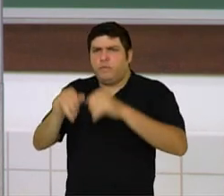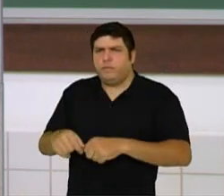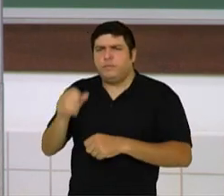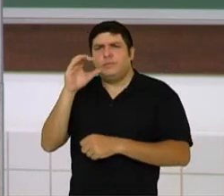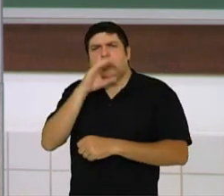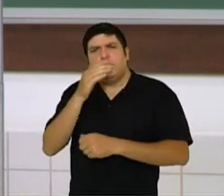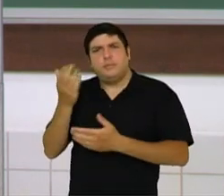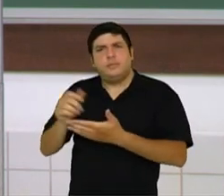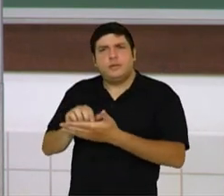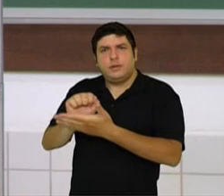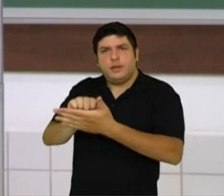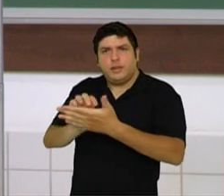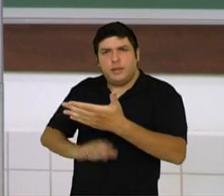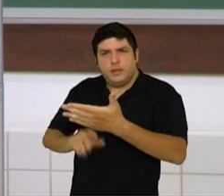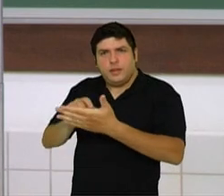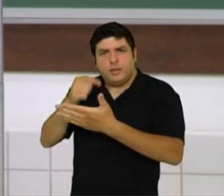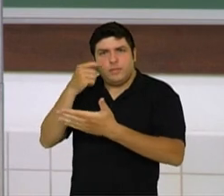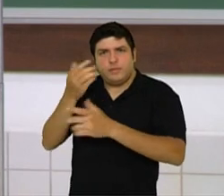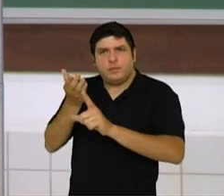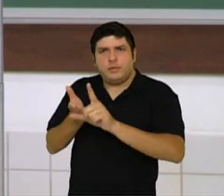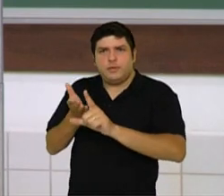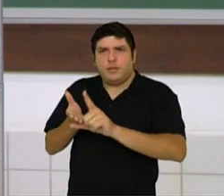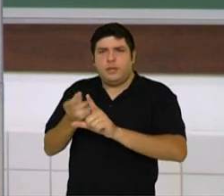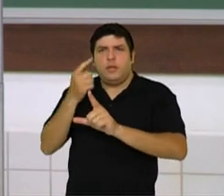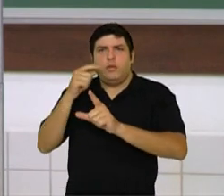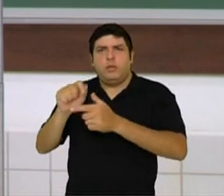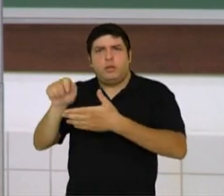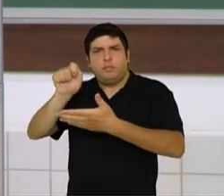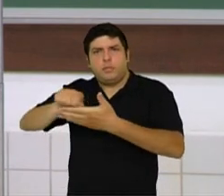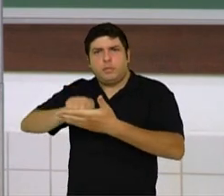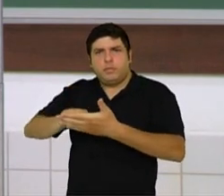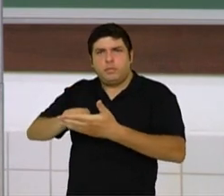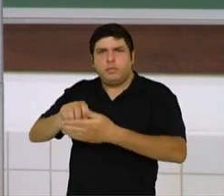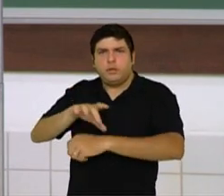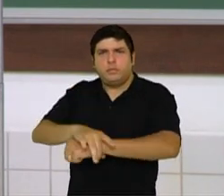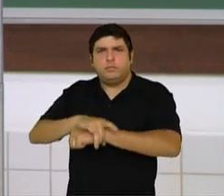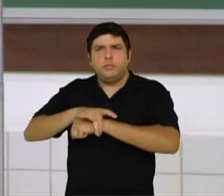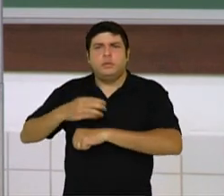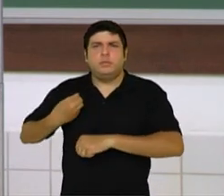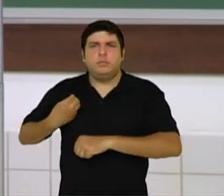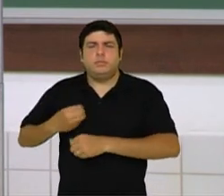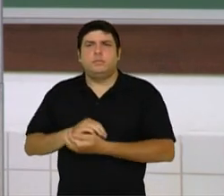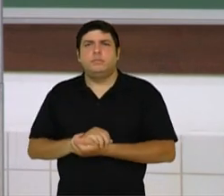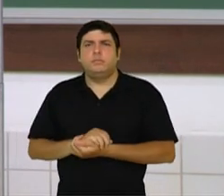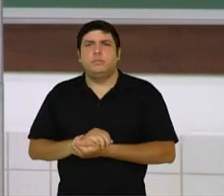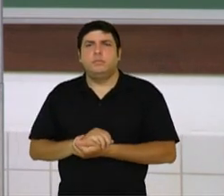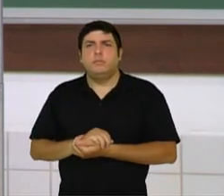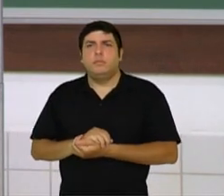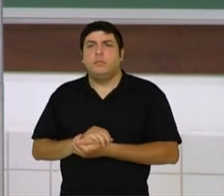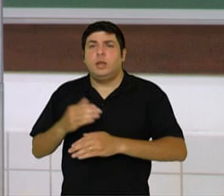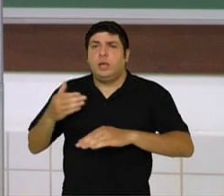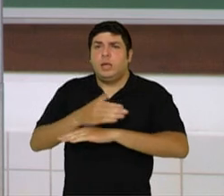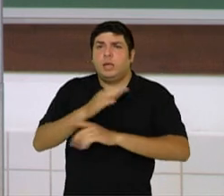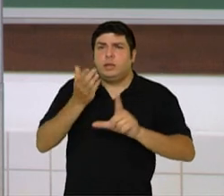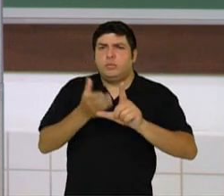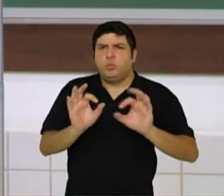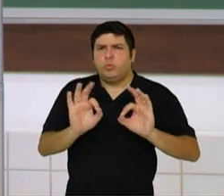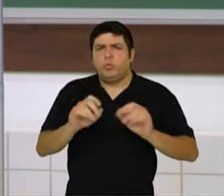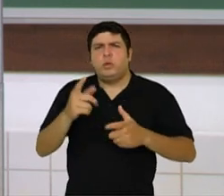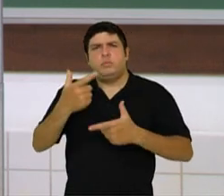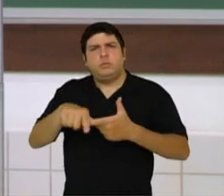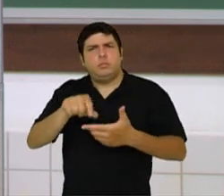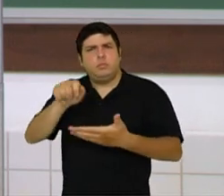duas atividadezinhas que eu deixei para você lá no teu Classroom, garante a tua presença. Professora, não tenho acesso ao Classroom, faz no teu